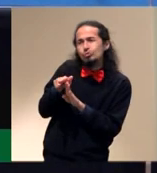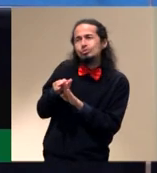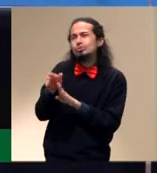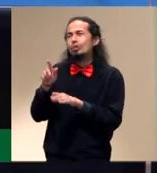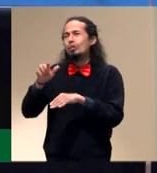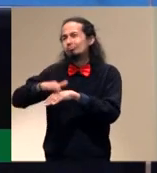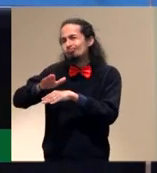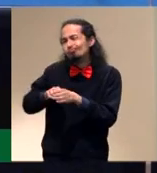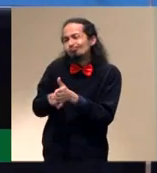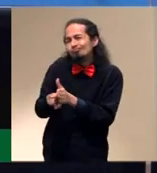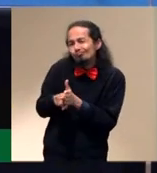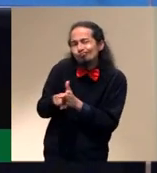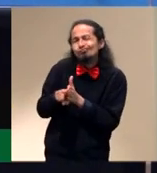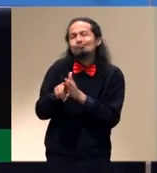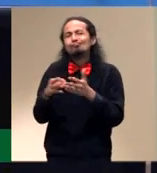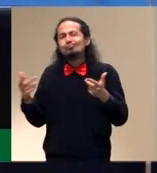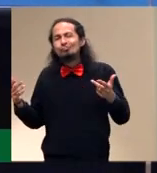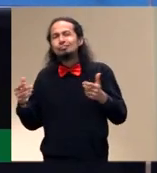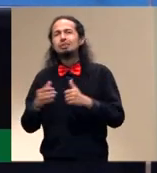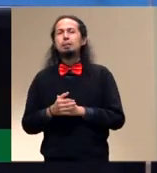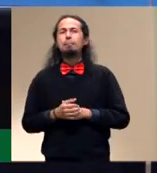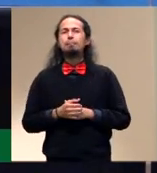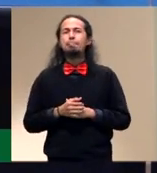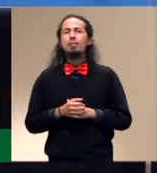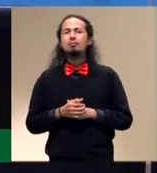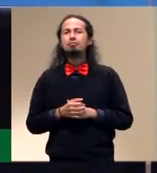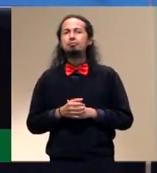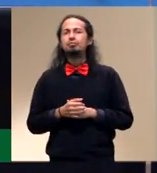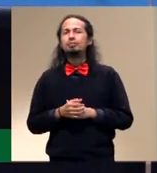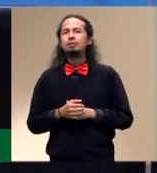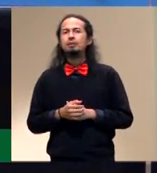aqui para que a gente possa estar aqui também